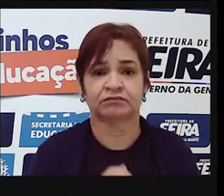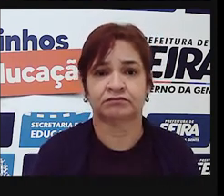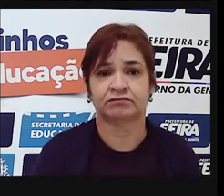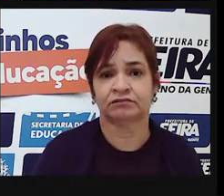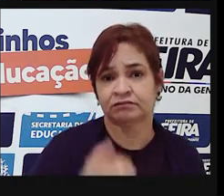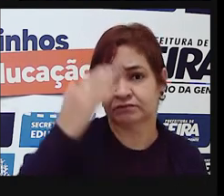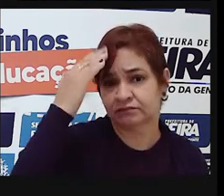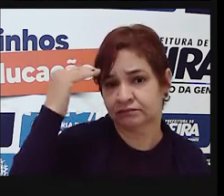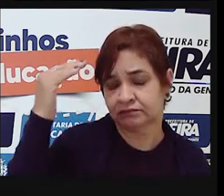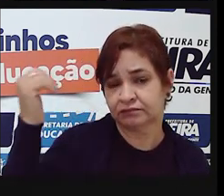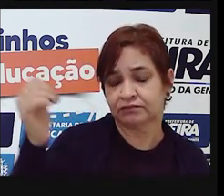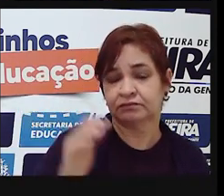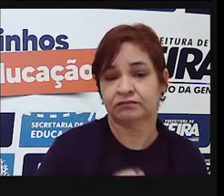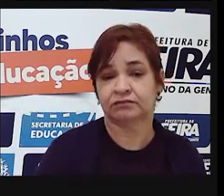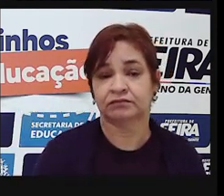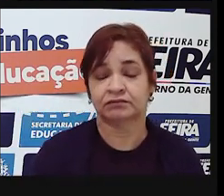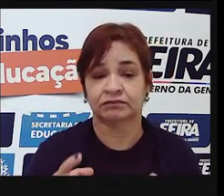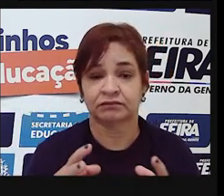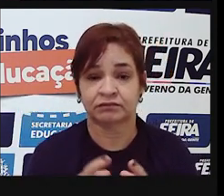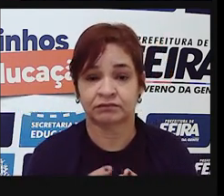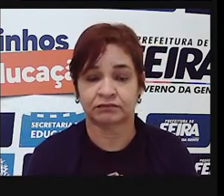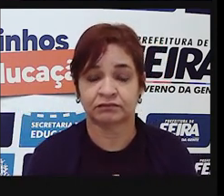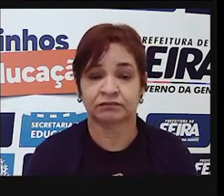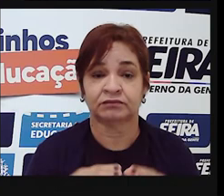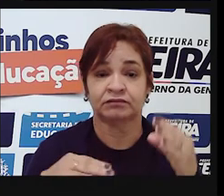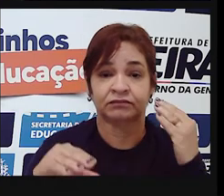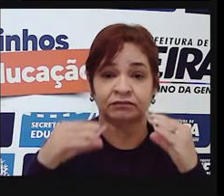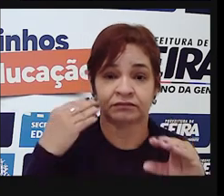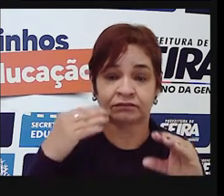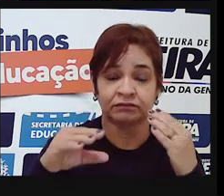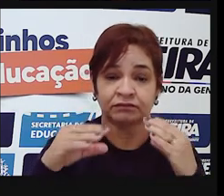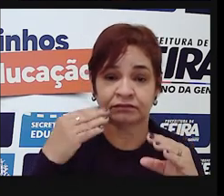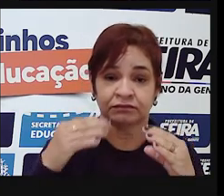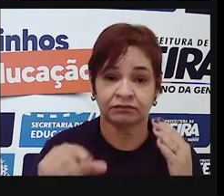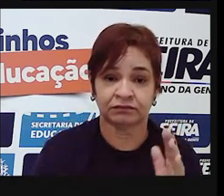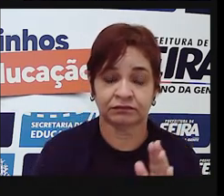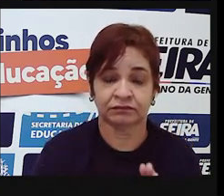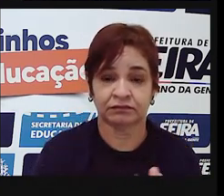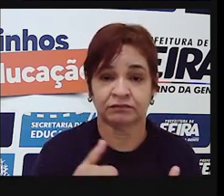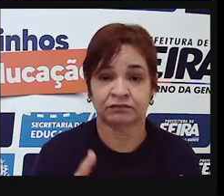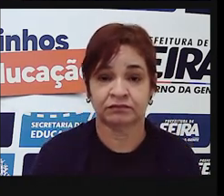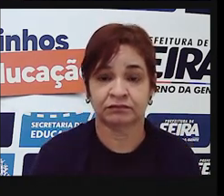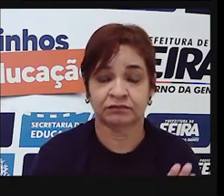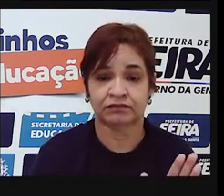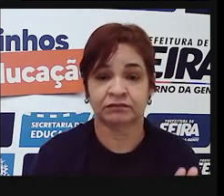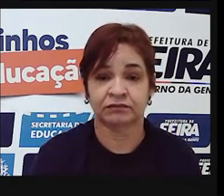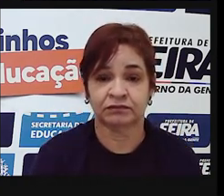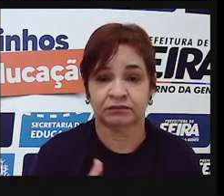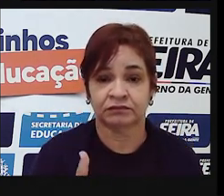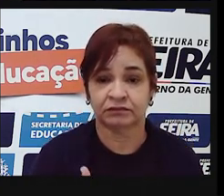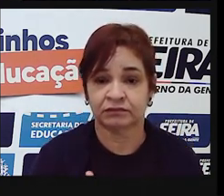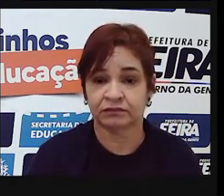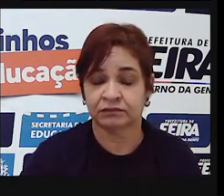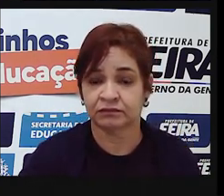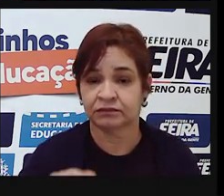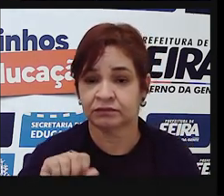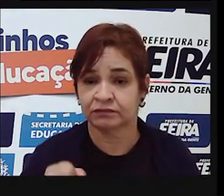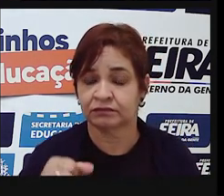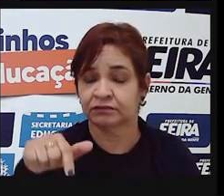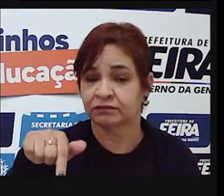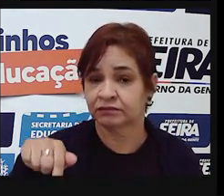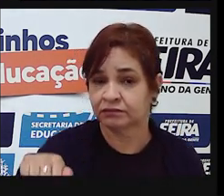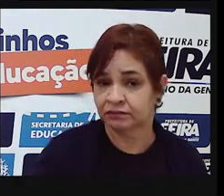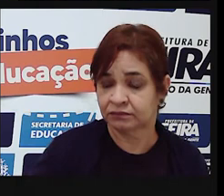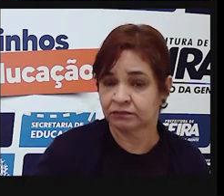para bandas e cantores independentes. Seu primeiro single foi lançado em 1987,